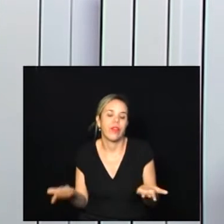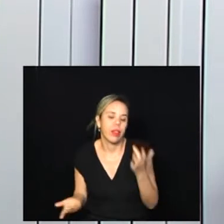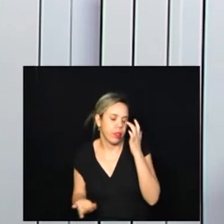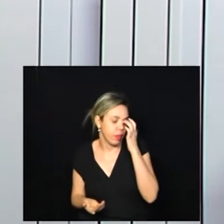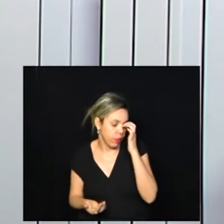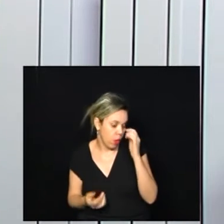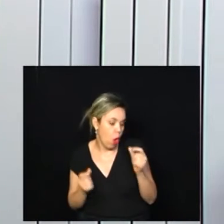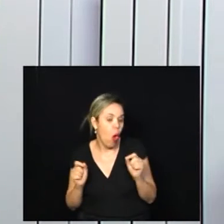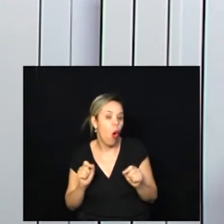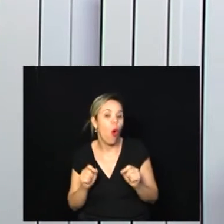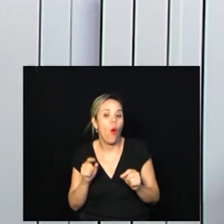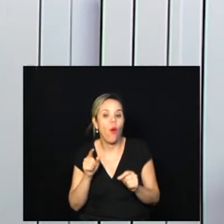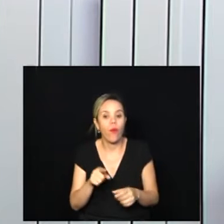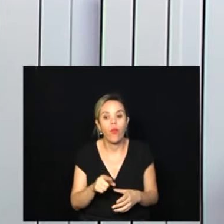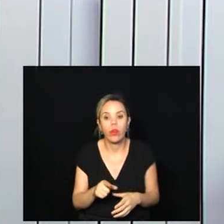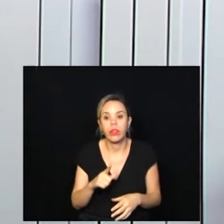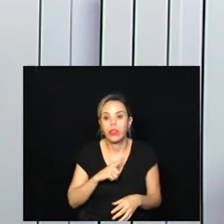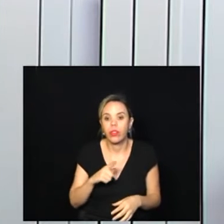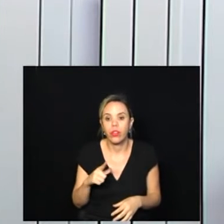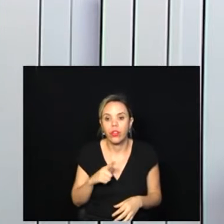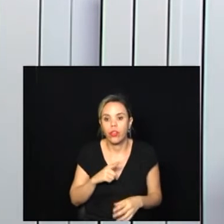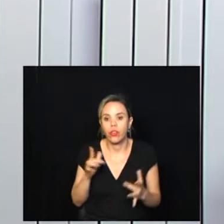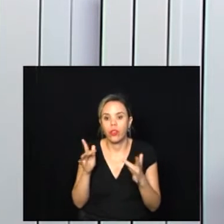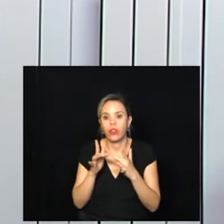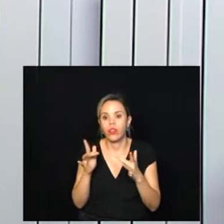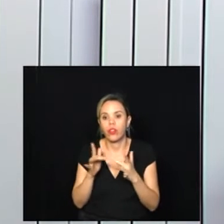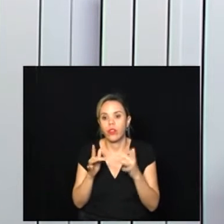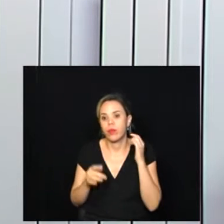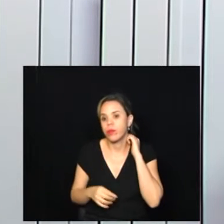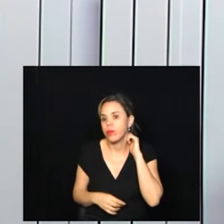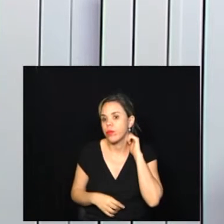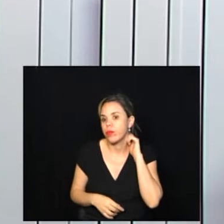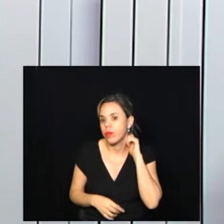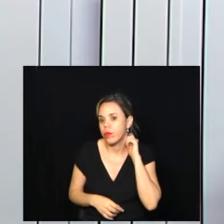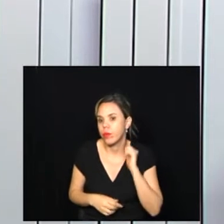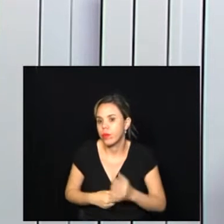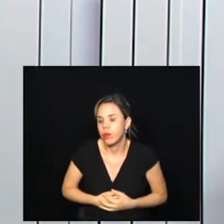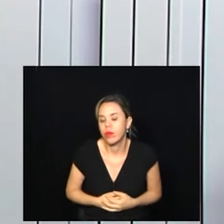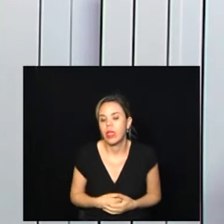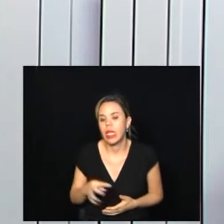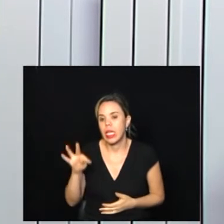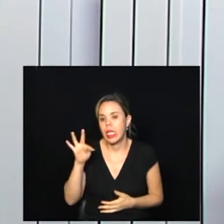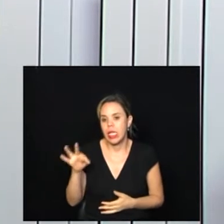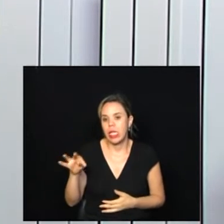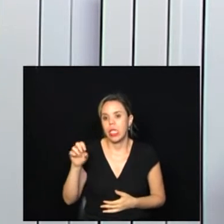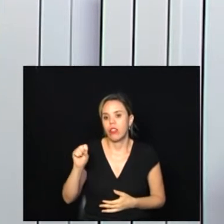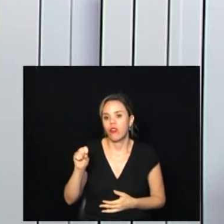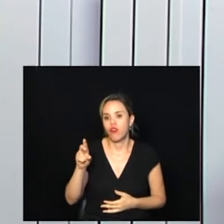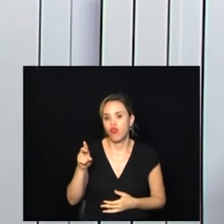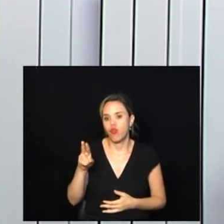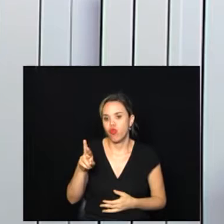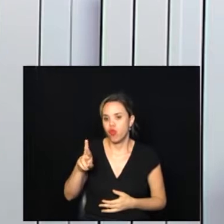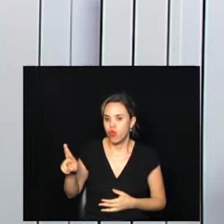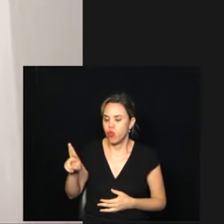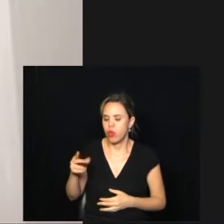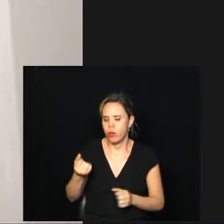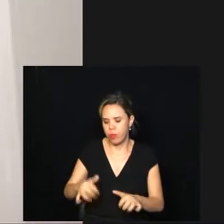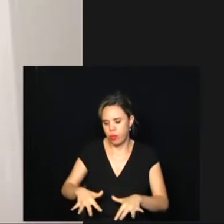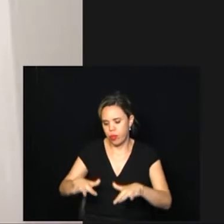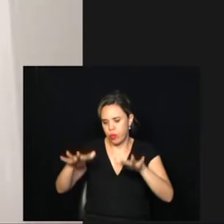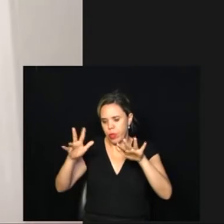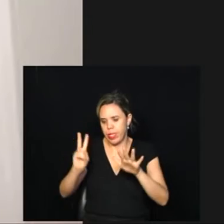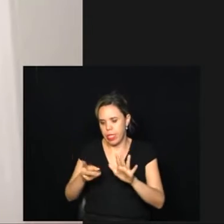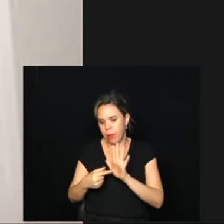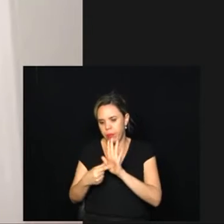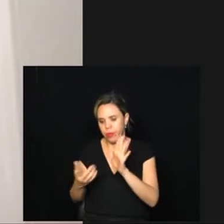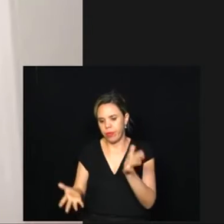que ponto que você tem essa conexão, então? O Tsuru, desde pequenininha, eu sempre fui exposta à cultura